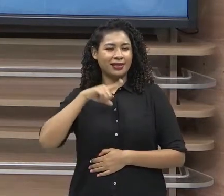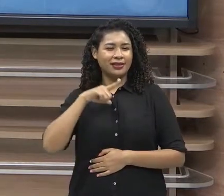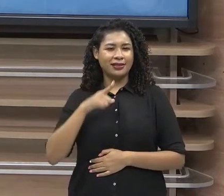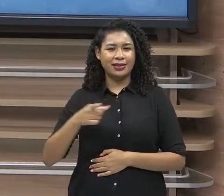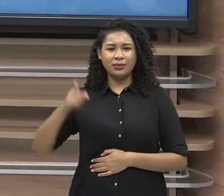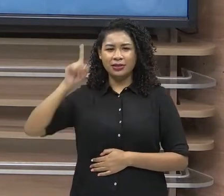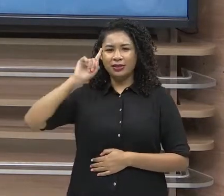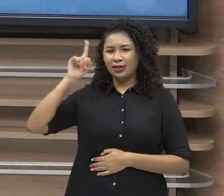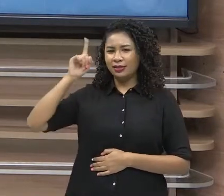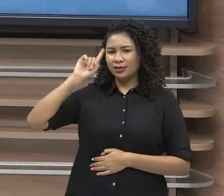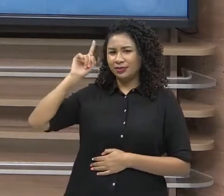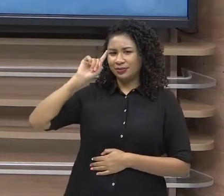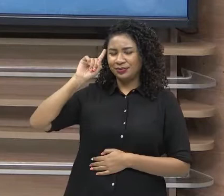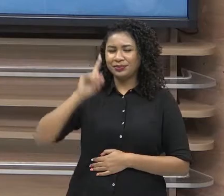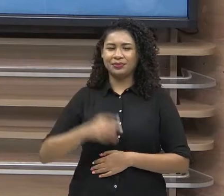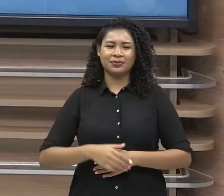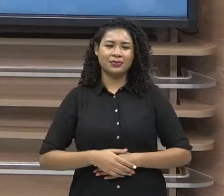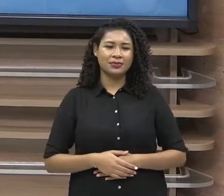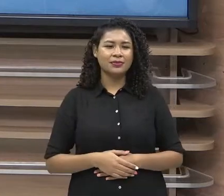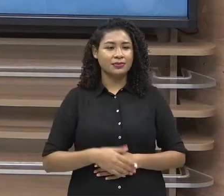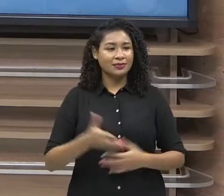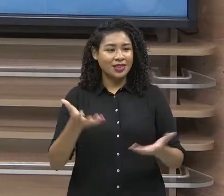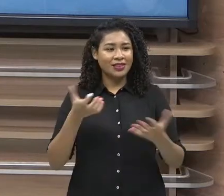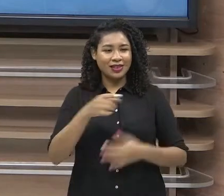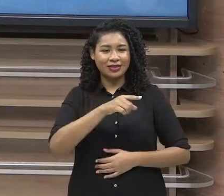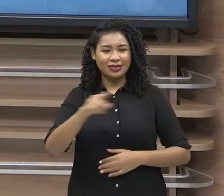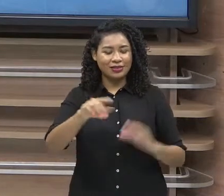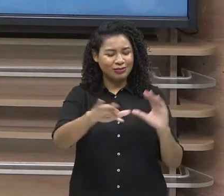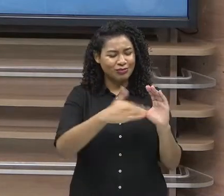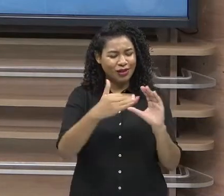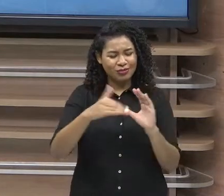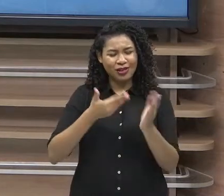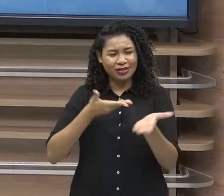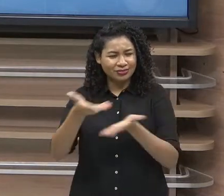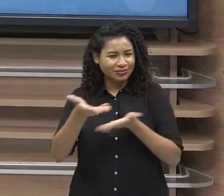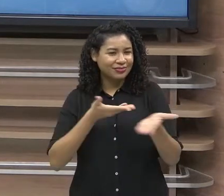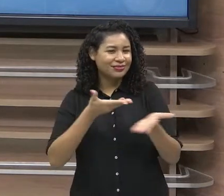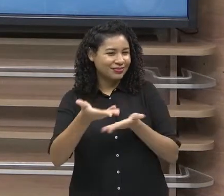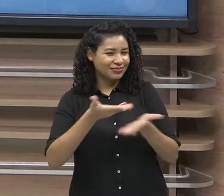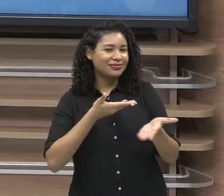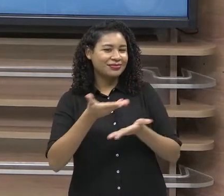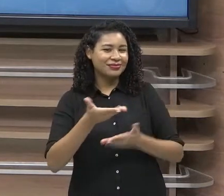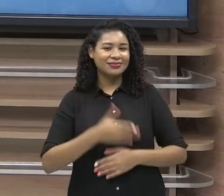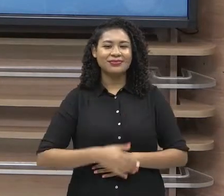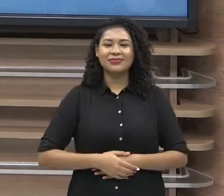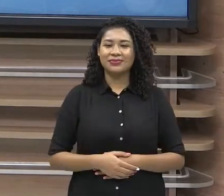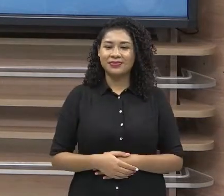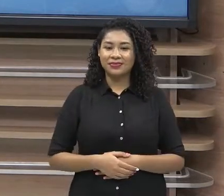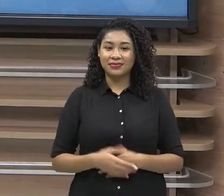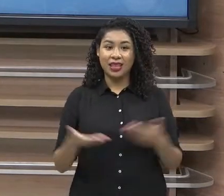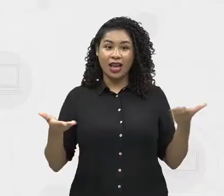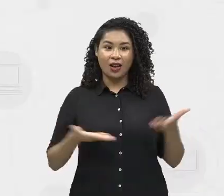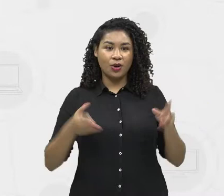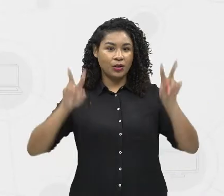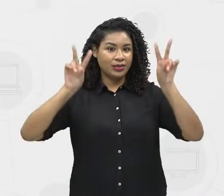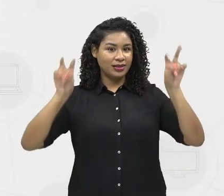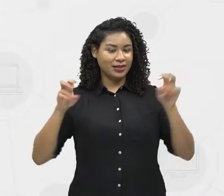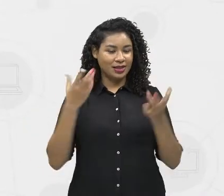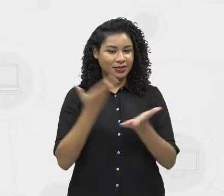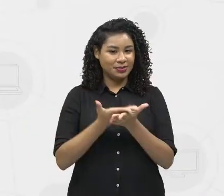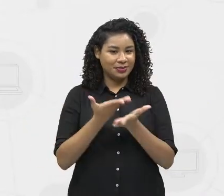eu conto com a participação de vocês durante a nossa interatividade. E vamos agora ao conteúdo da aula de